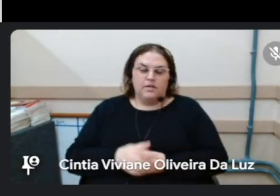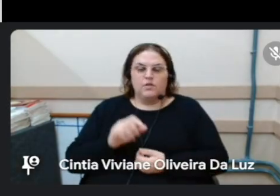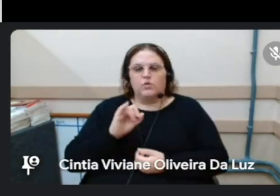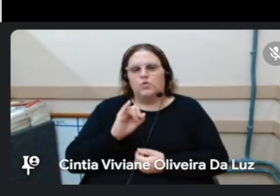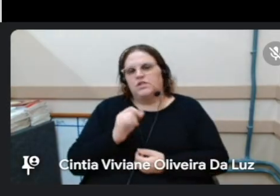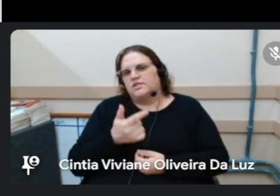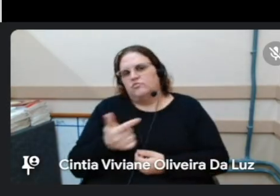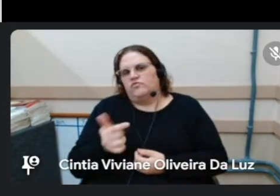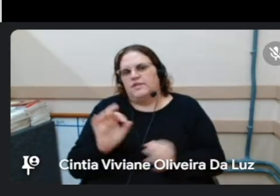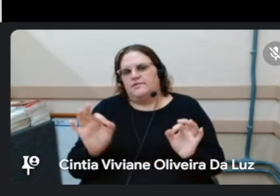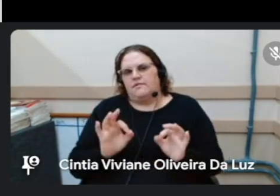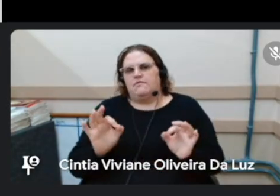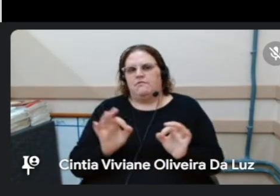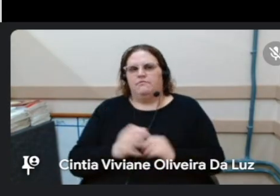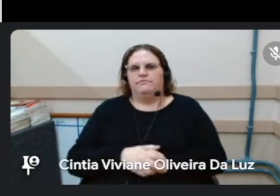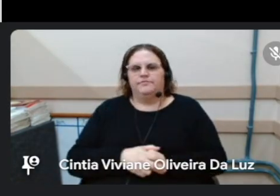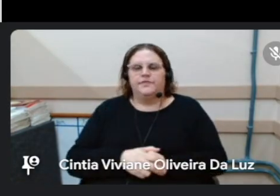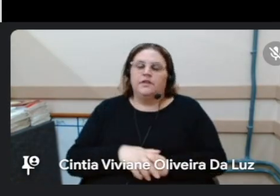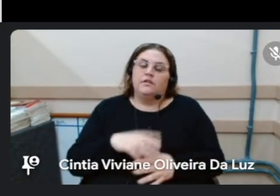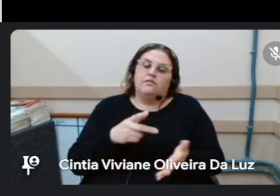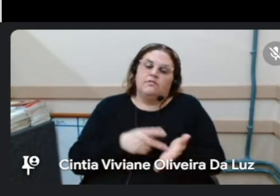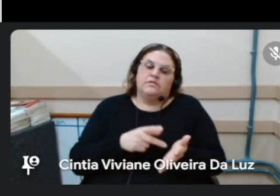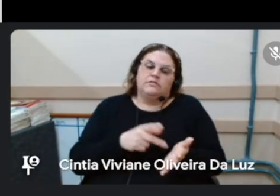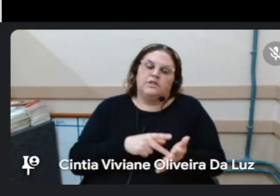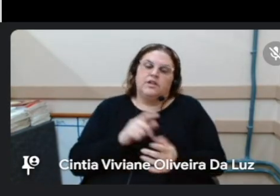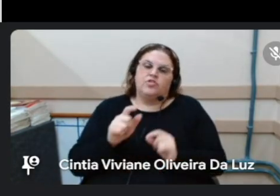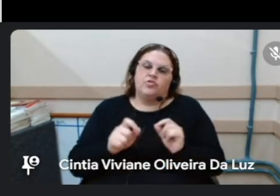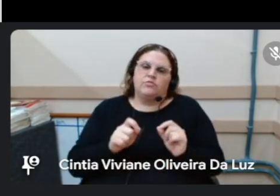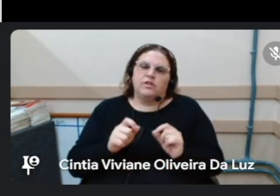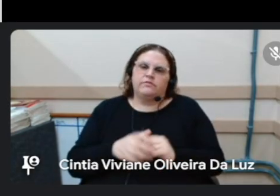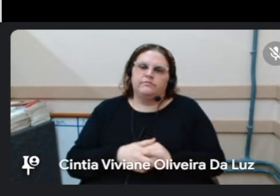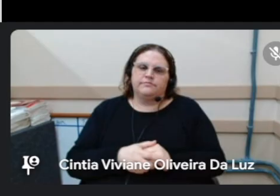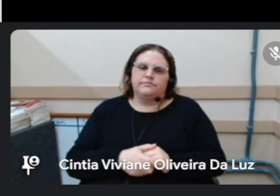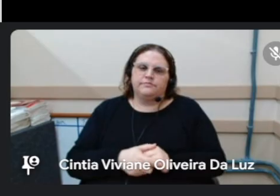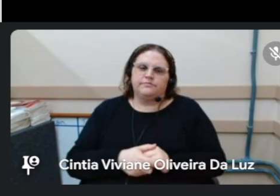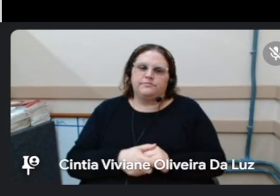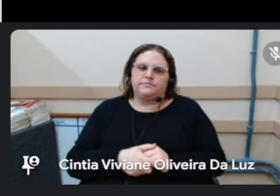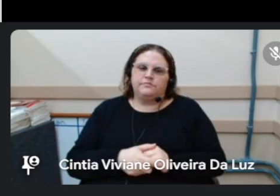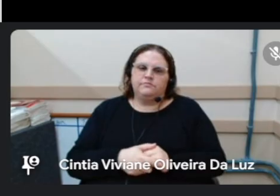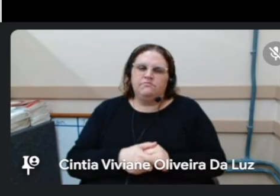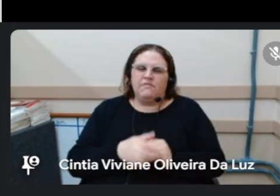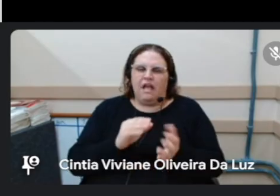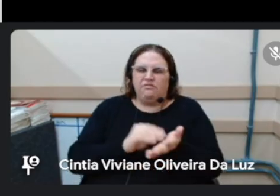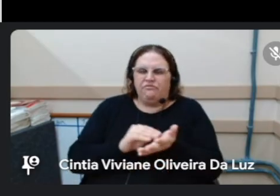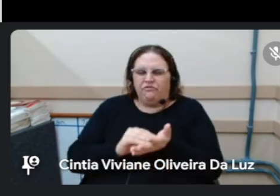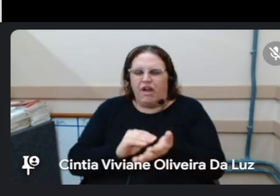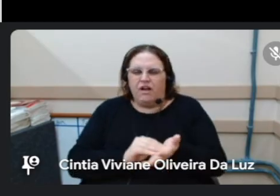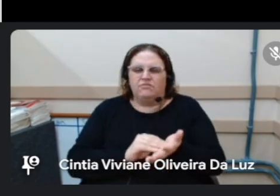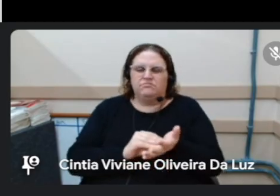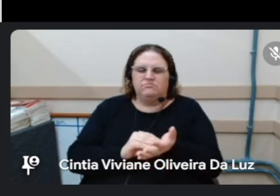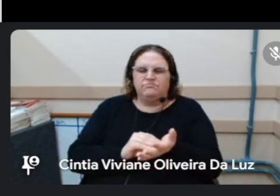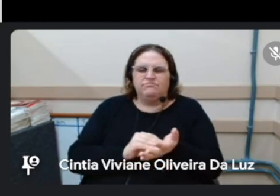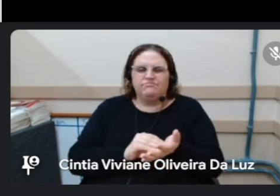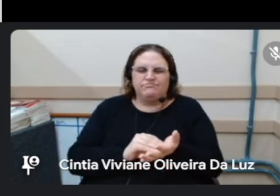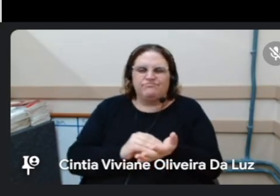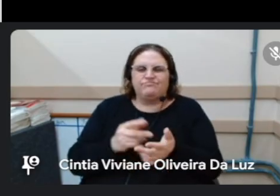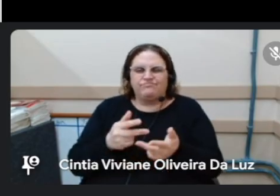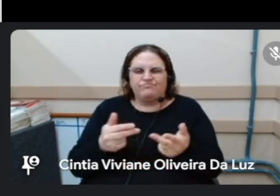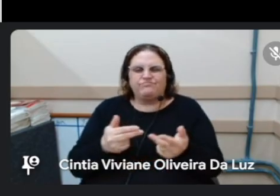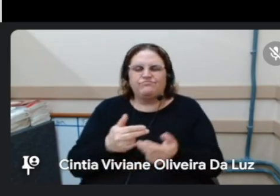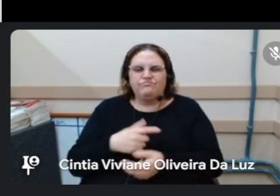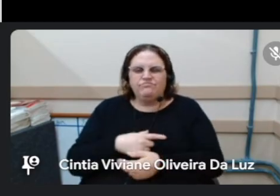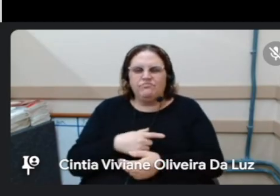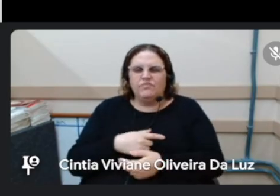dizer na verdade o o a precariedade e a ostensividade do trabalho